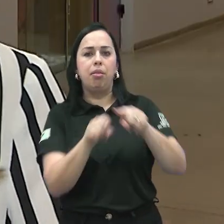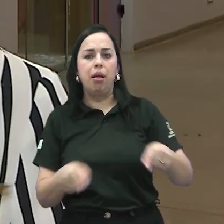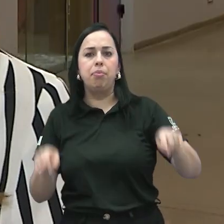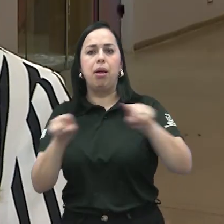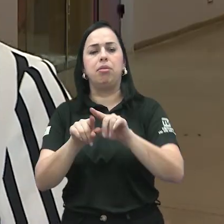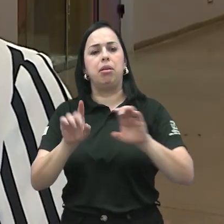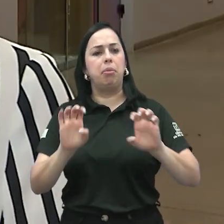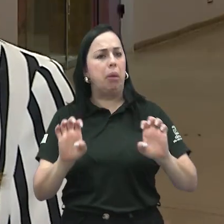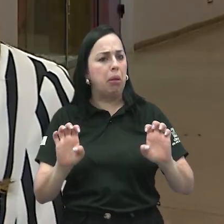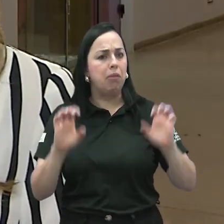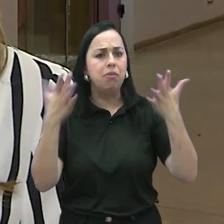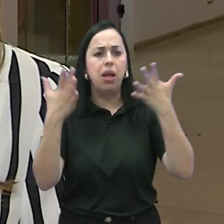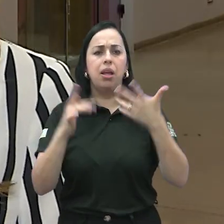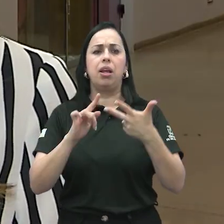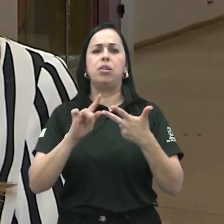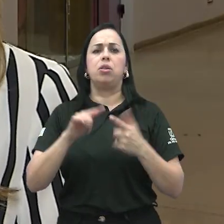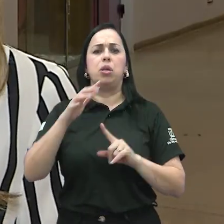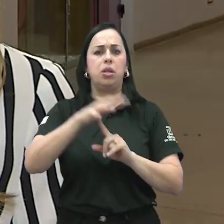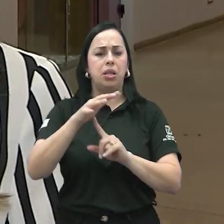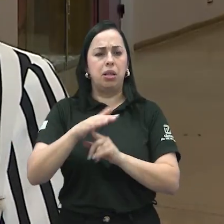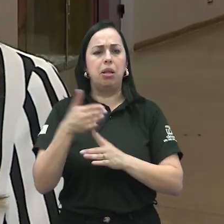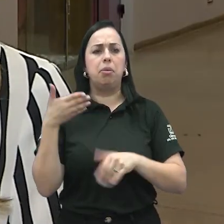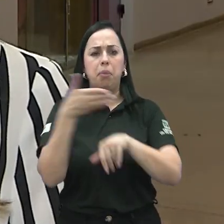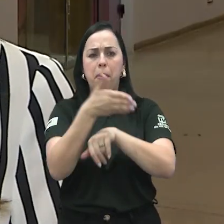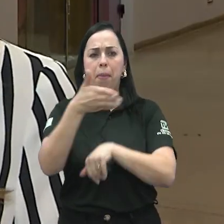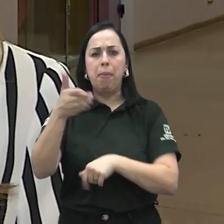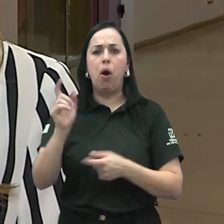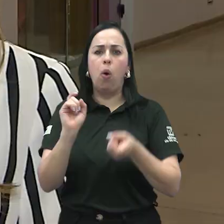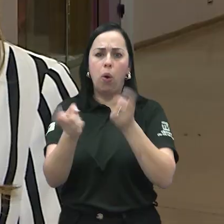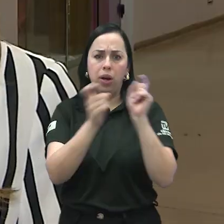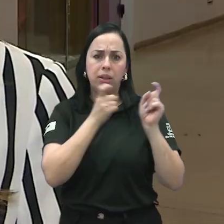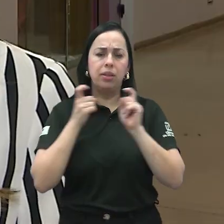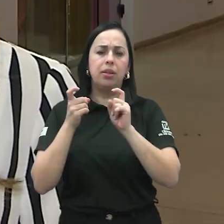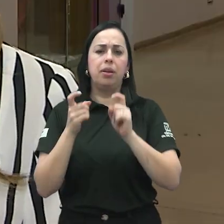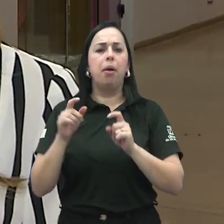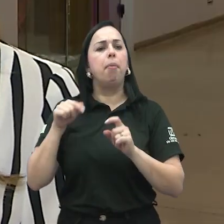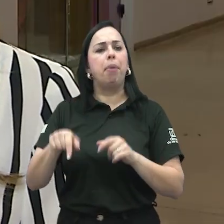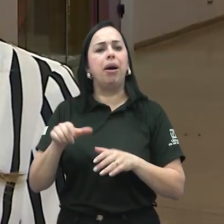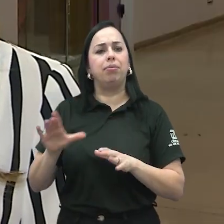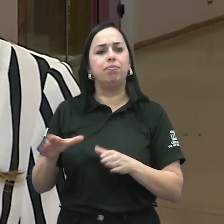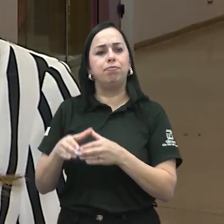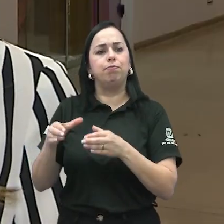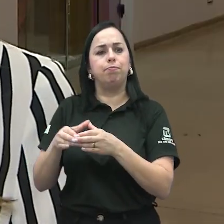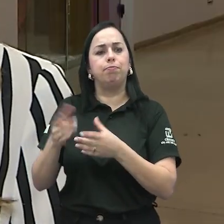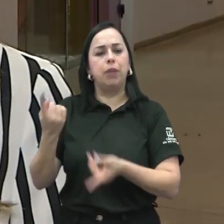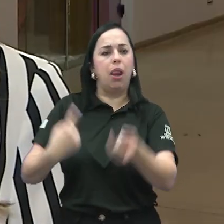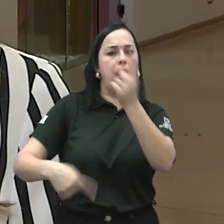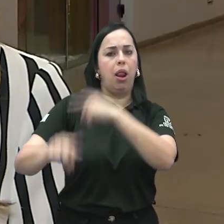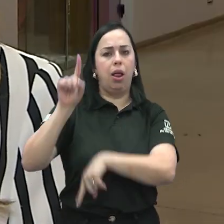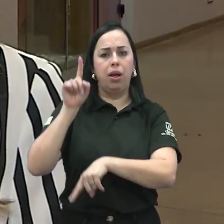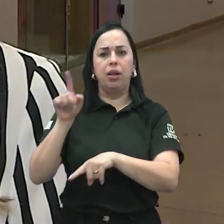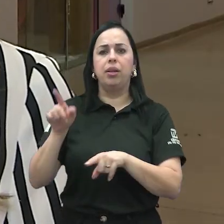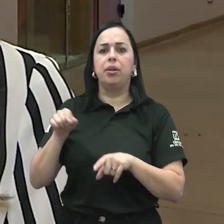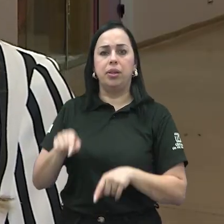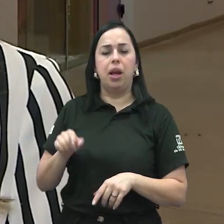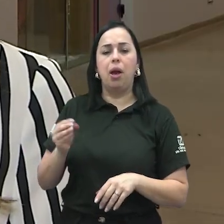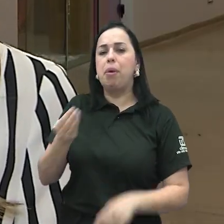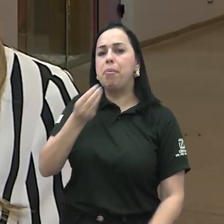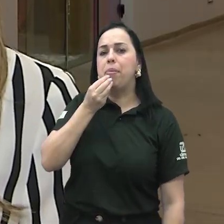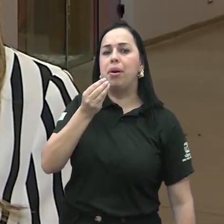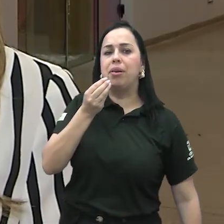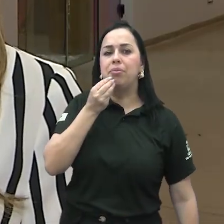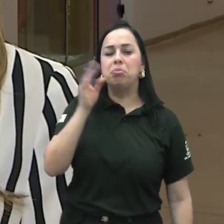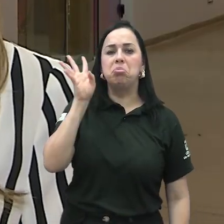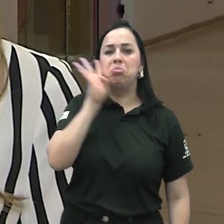de eventos, de feiras ou de reuniões que a gente venha fazer para promover esse grupo. E o grupo em si também é